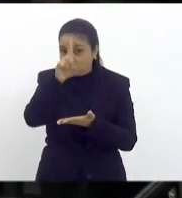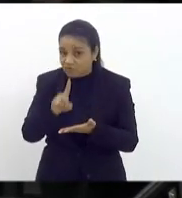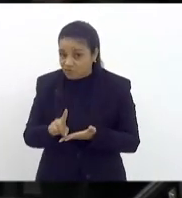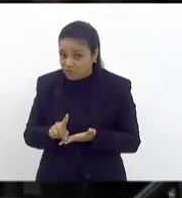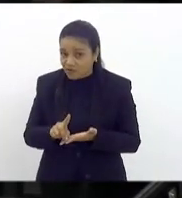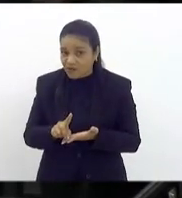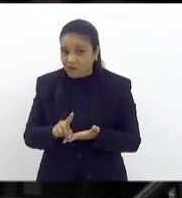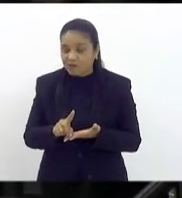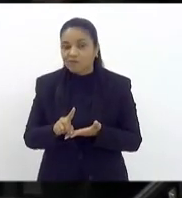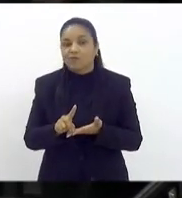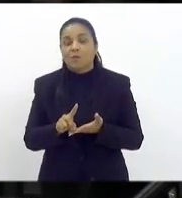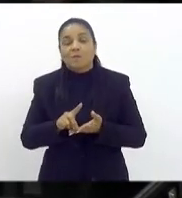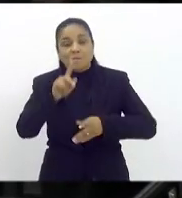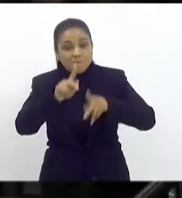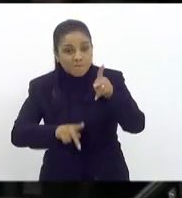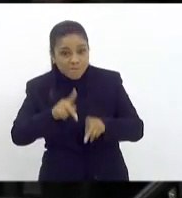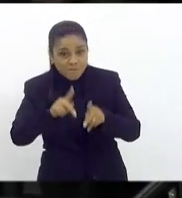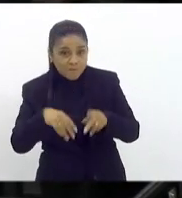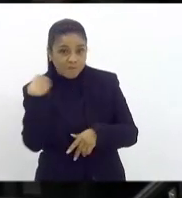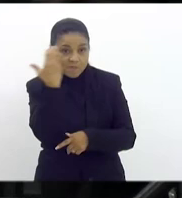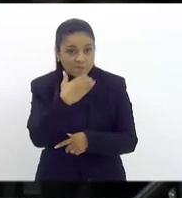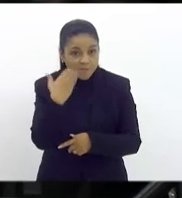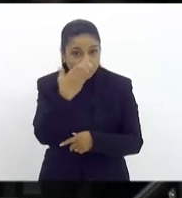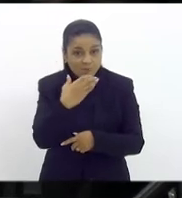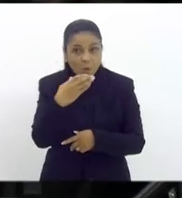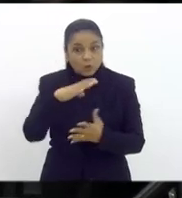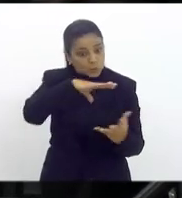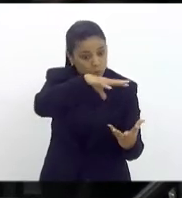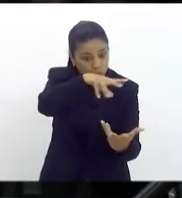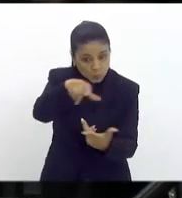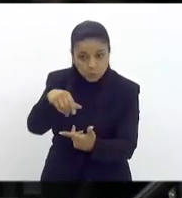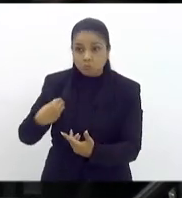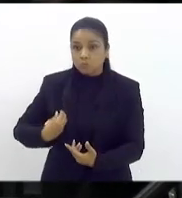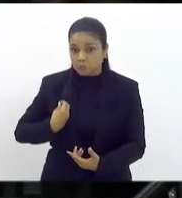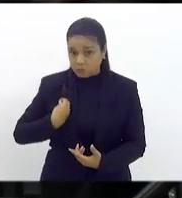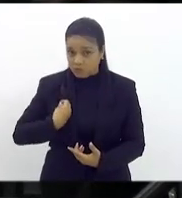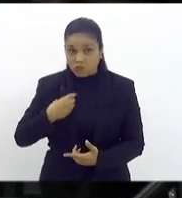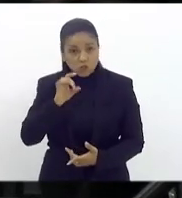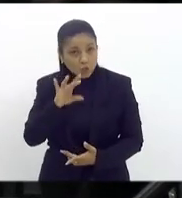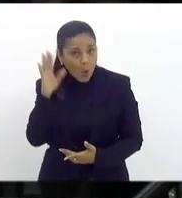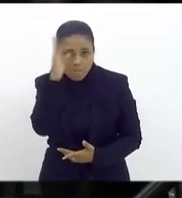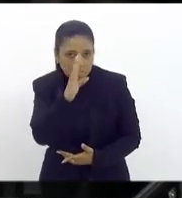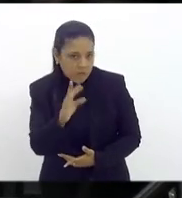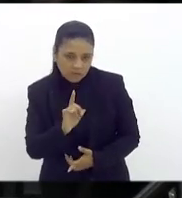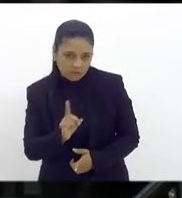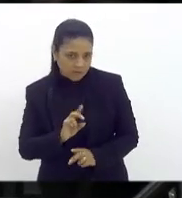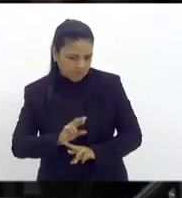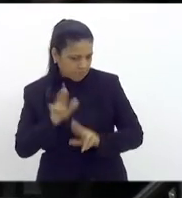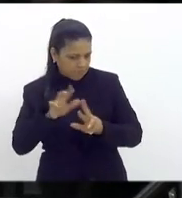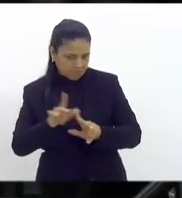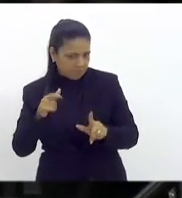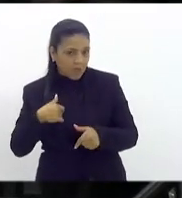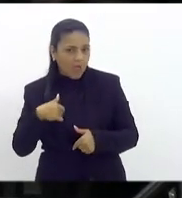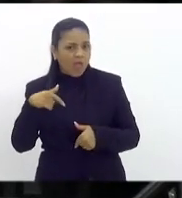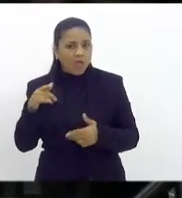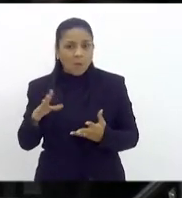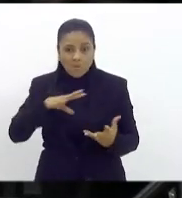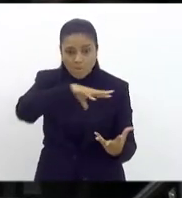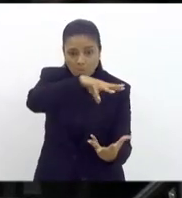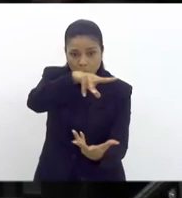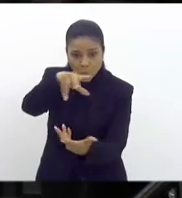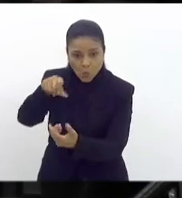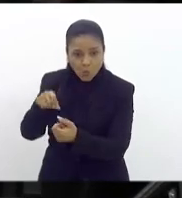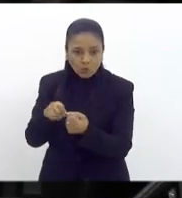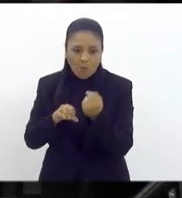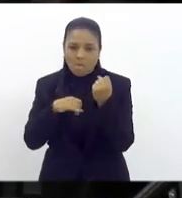decorrentes da execução pública musical, existe mundialmente, não é somente no Brasil. Isso não é uma jabuticaba nossa. O direito